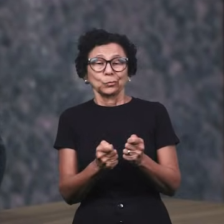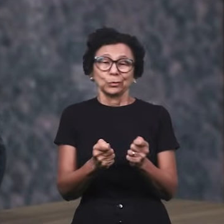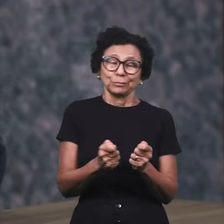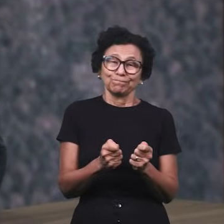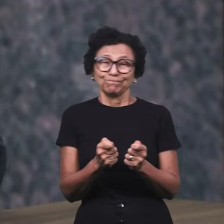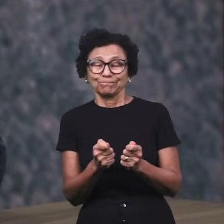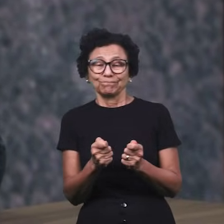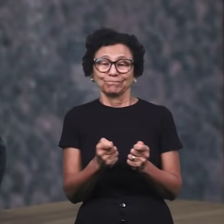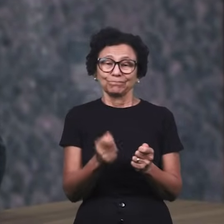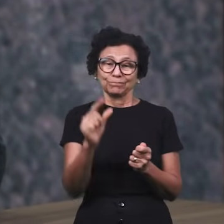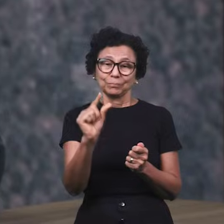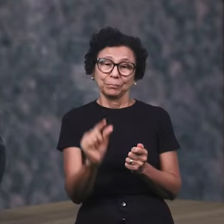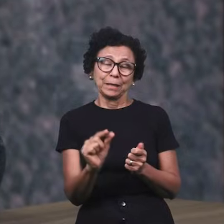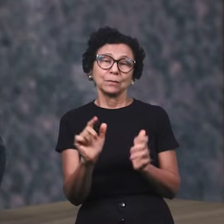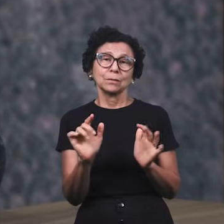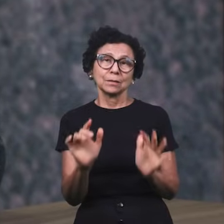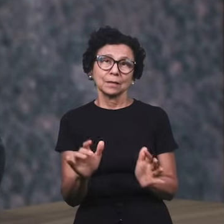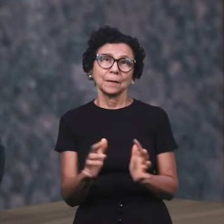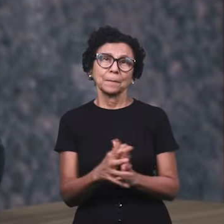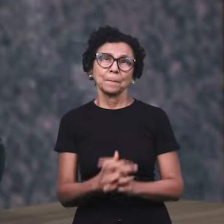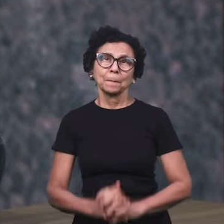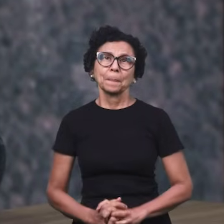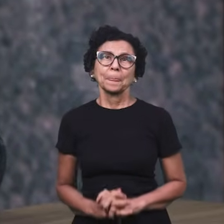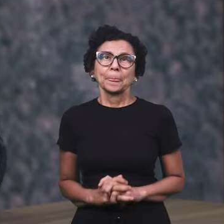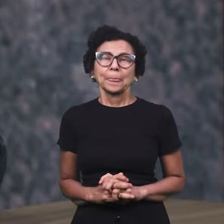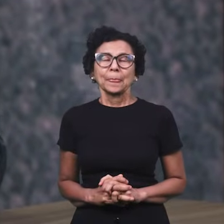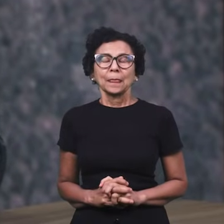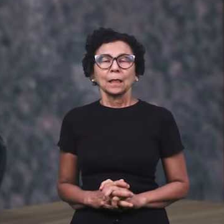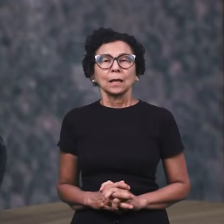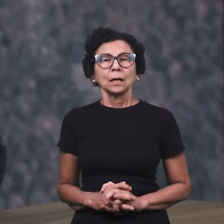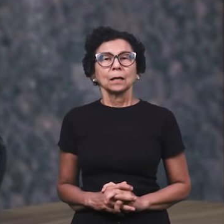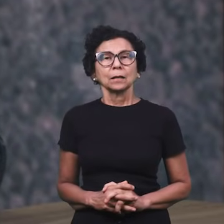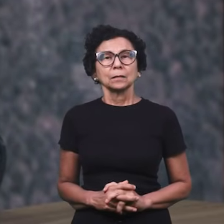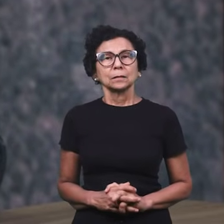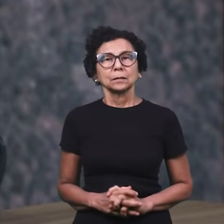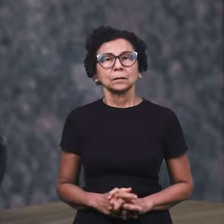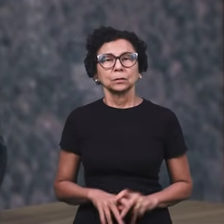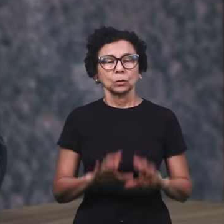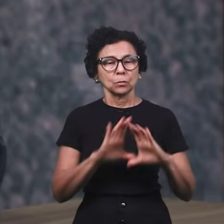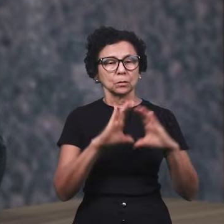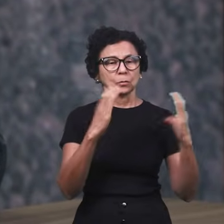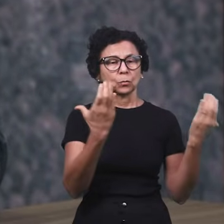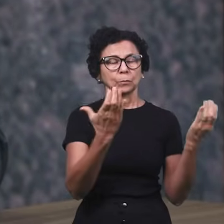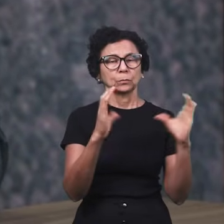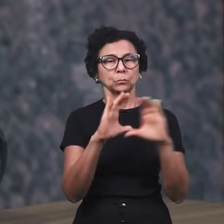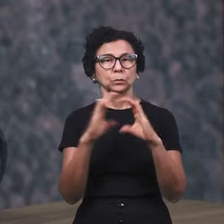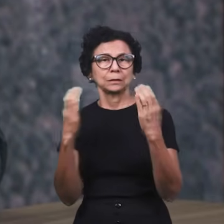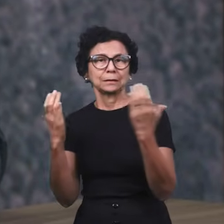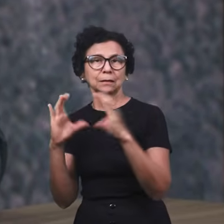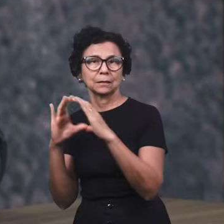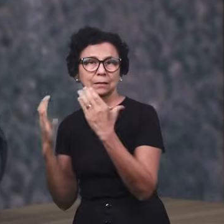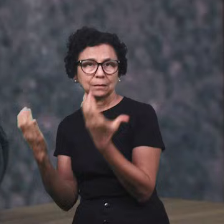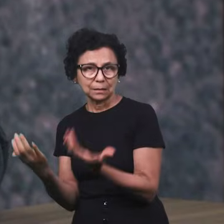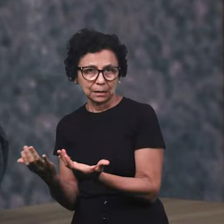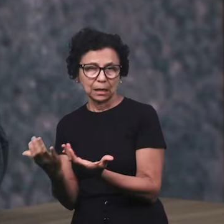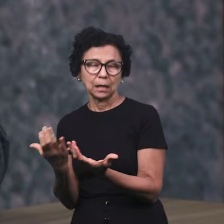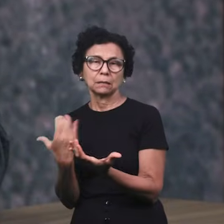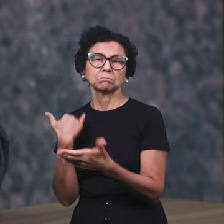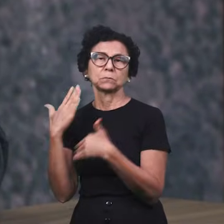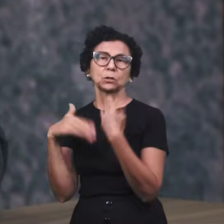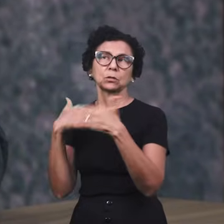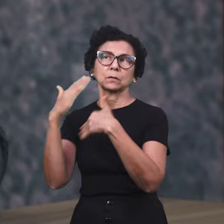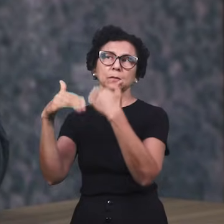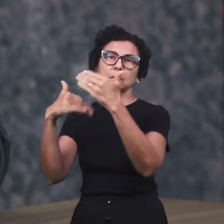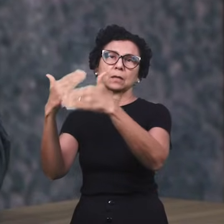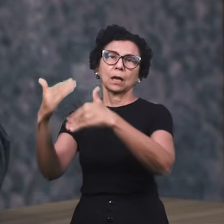controle dessa região. Isso foi bom, foi salutar para essas colônias, porque elas puderam se desenvolver sem tantos entraves,